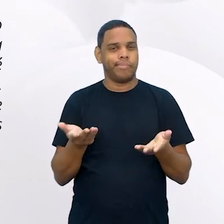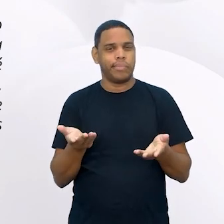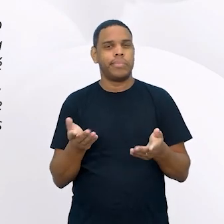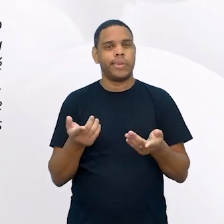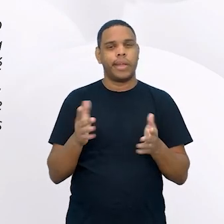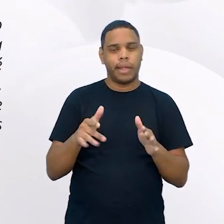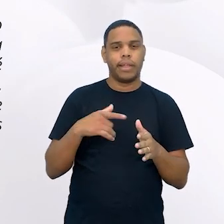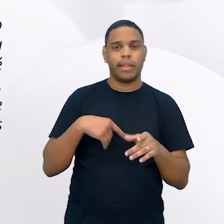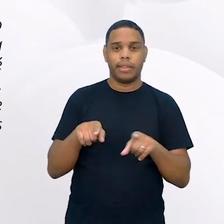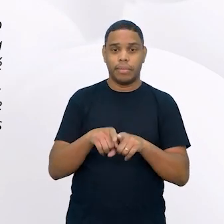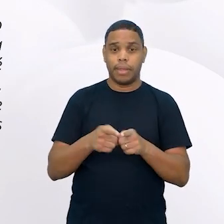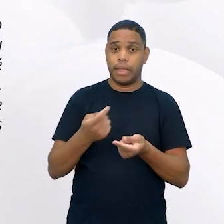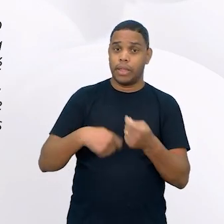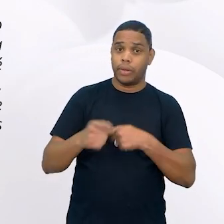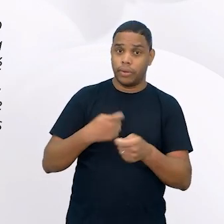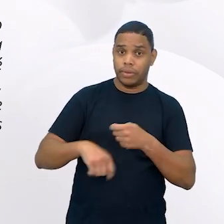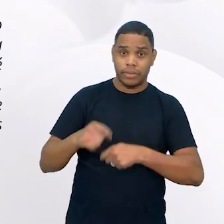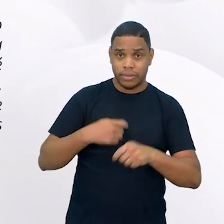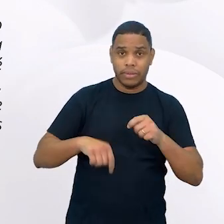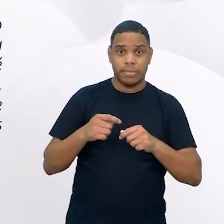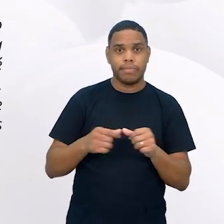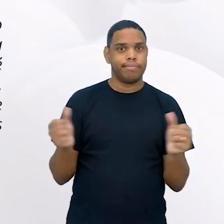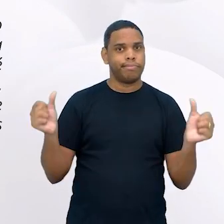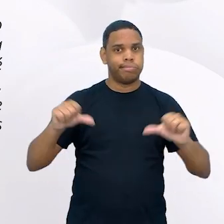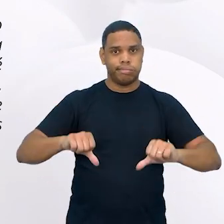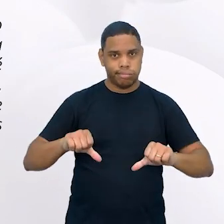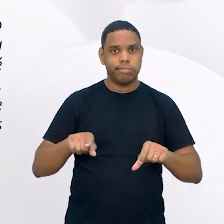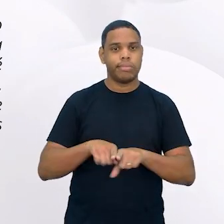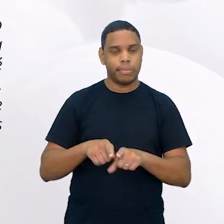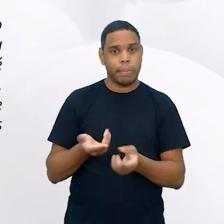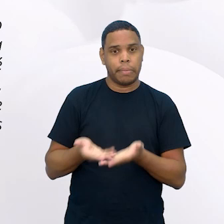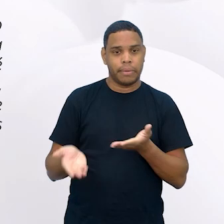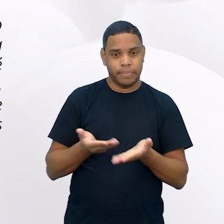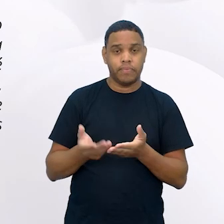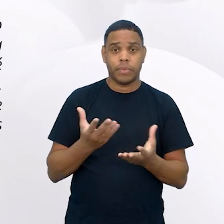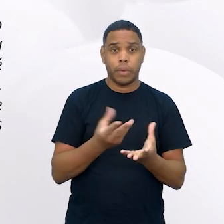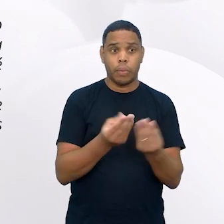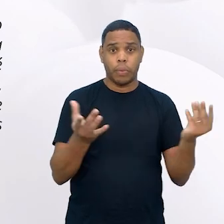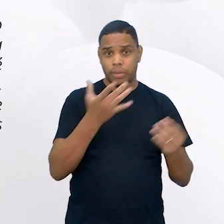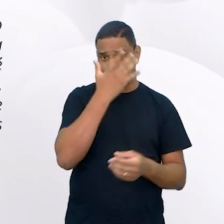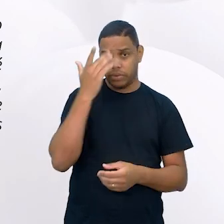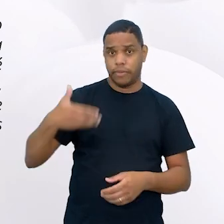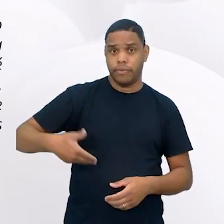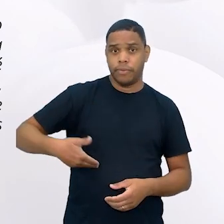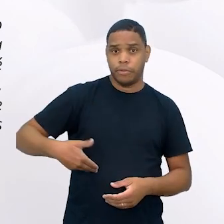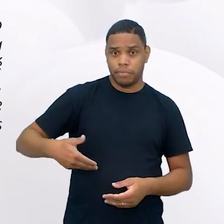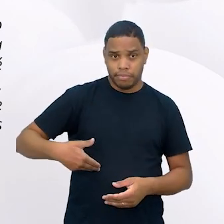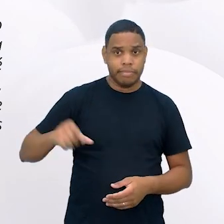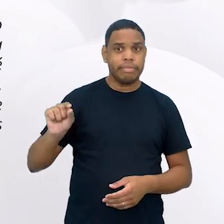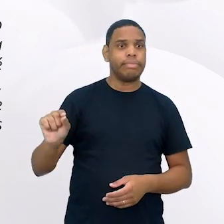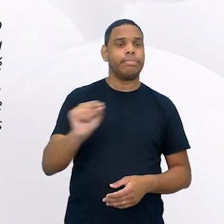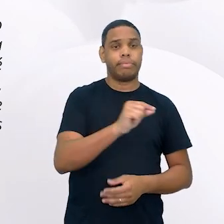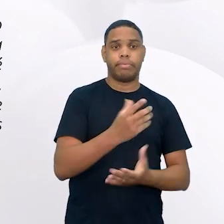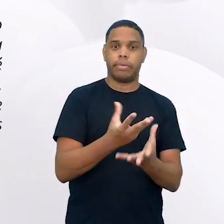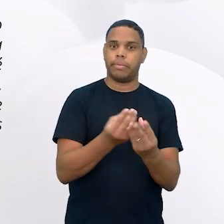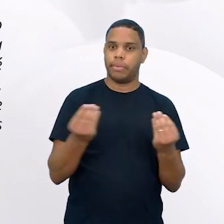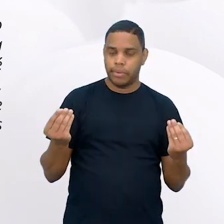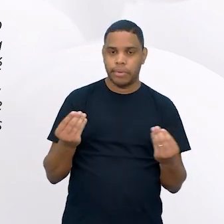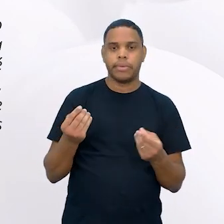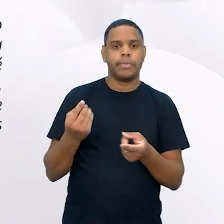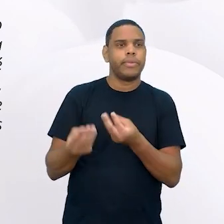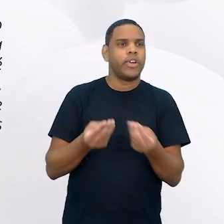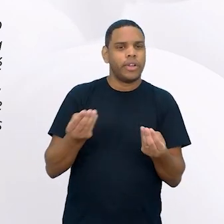uma questão econômica muito impactante também. Com muita gente passando fome. Com muita gente passando fome. Se